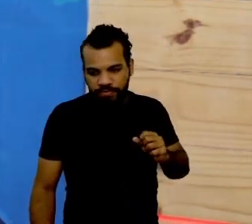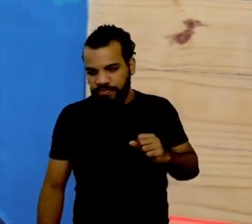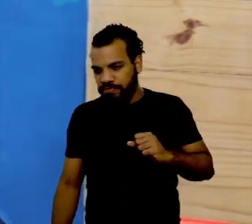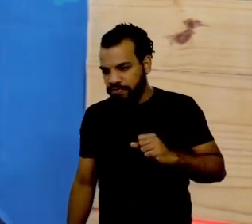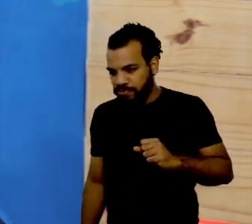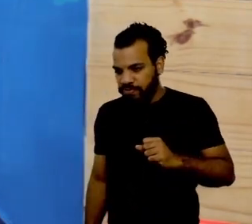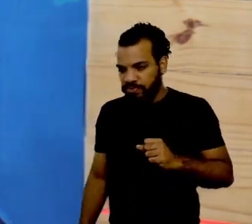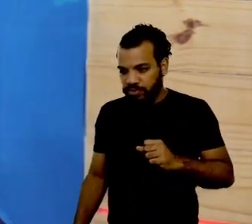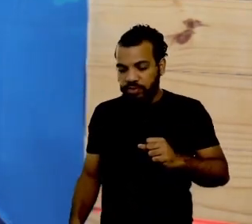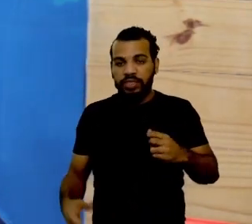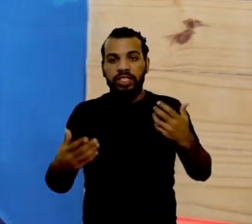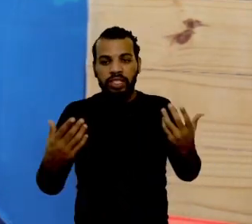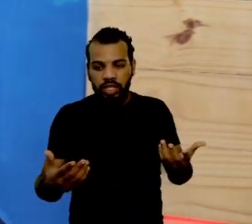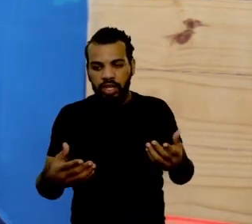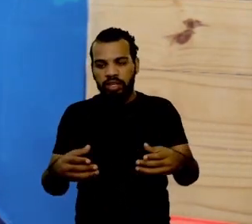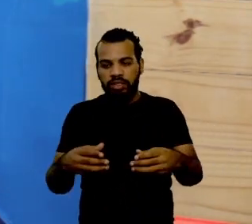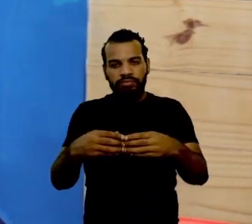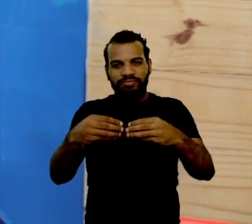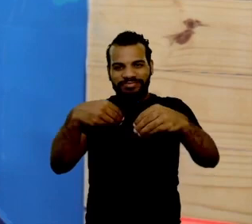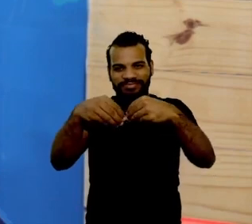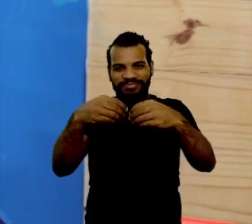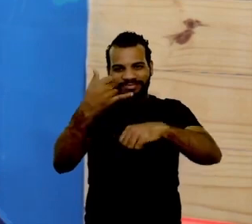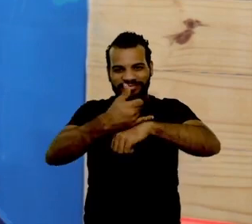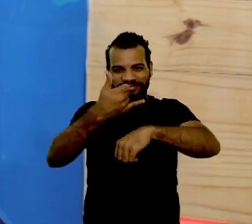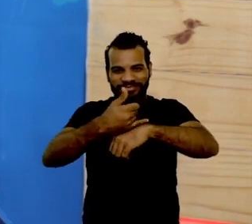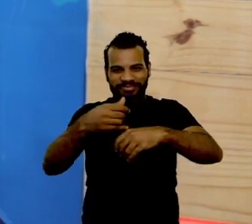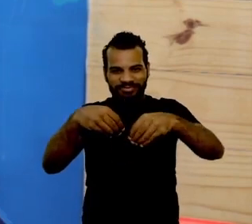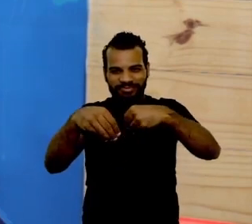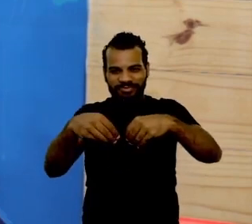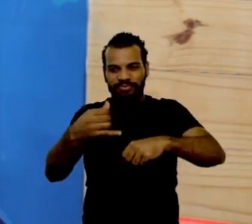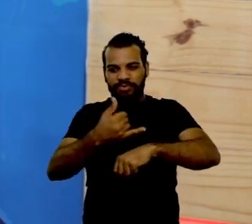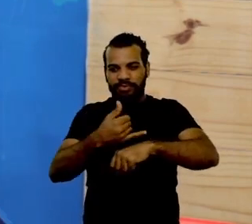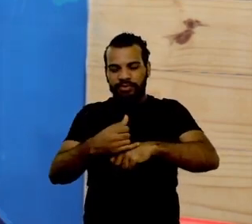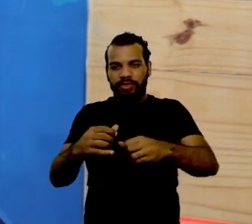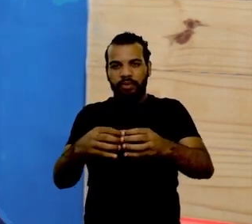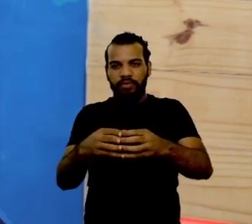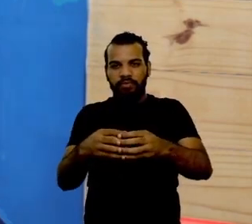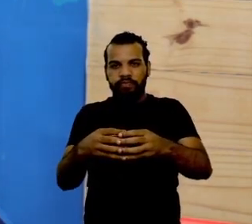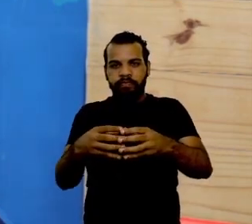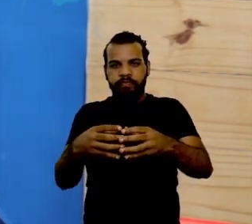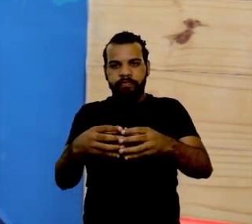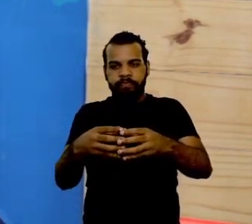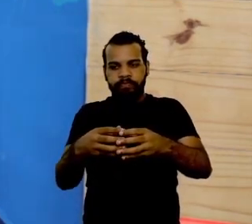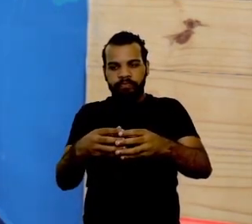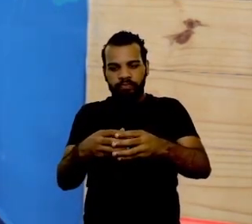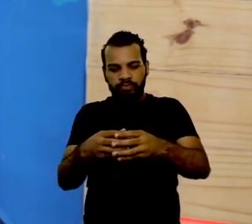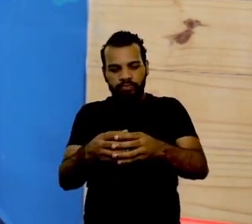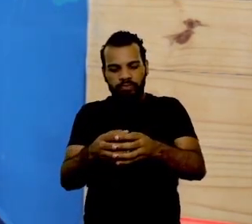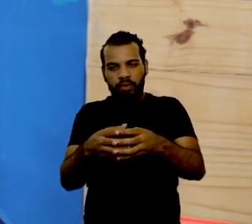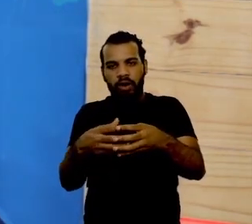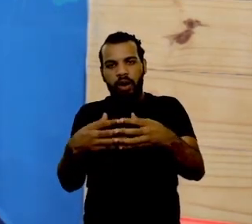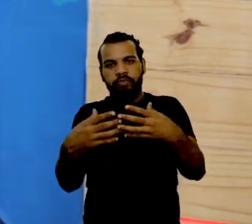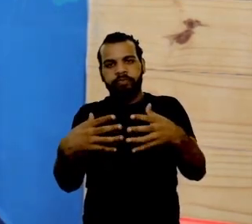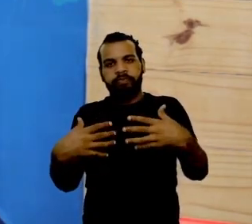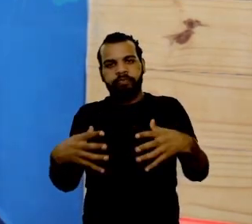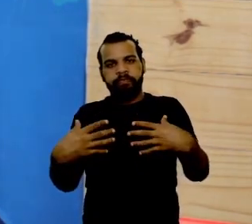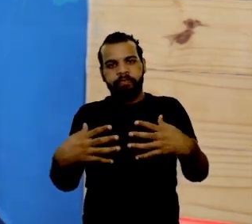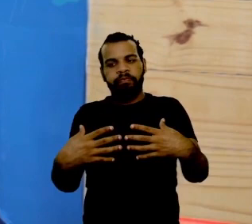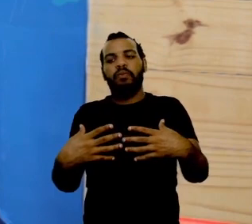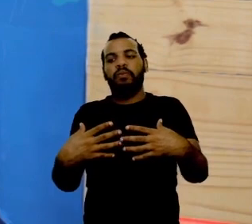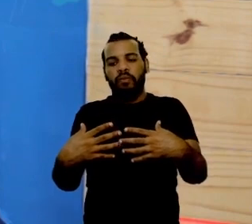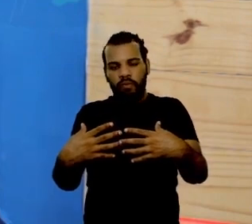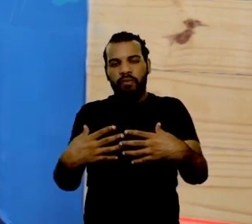o alumínio, a obturação, ela faz o que? Ela trabalha. Aí, com o tempo, ela fica folgada, porque